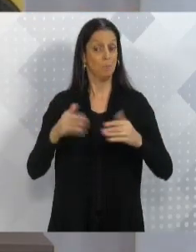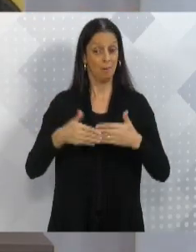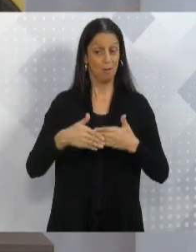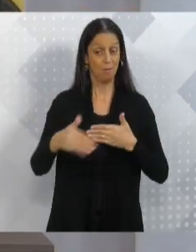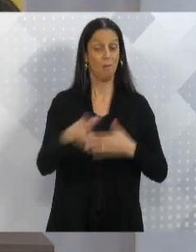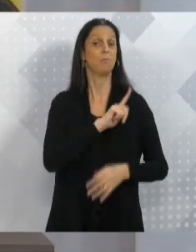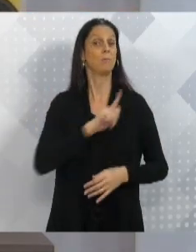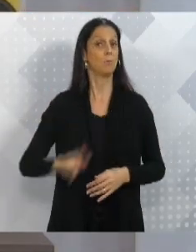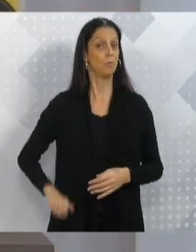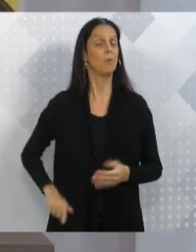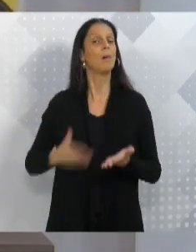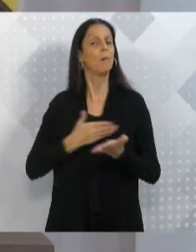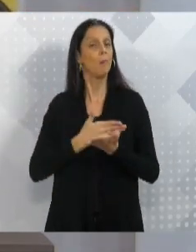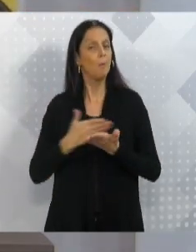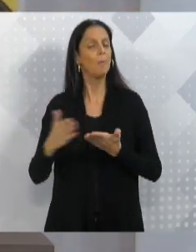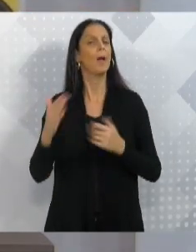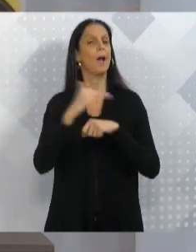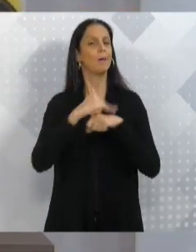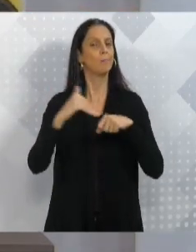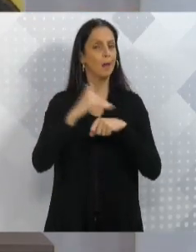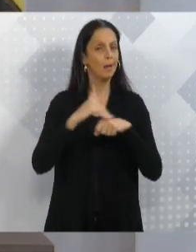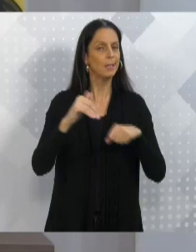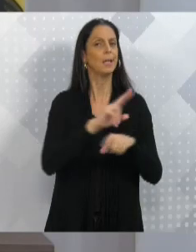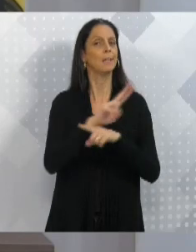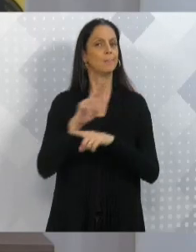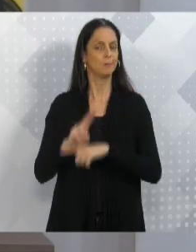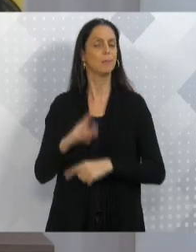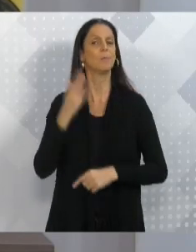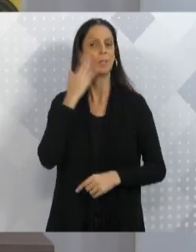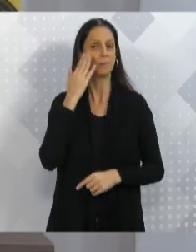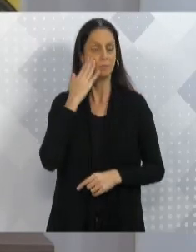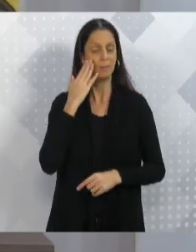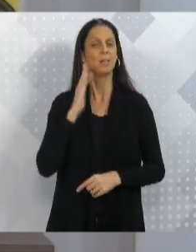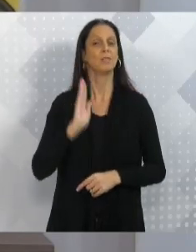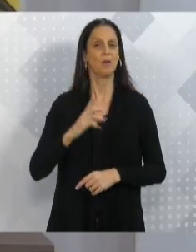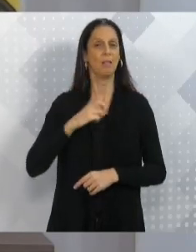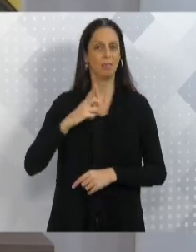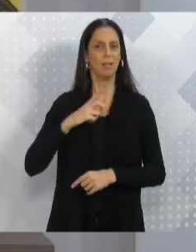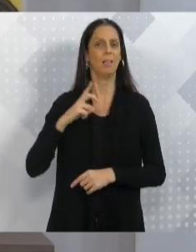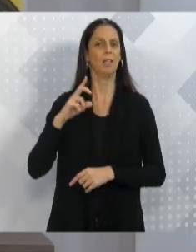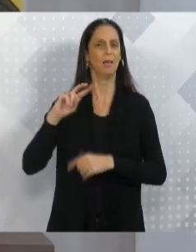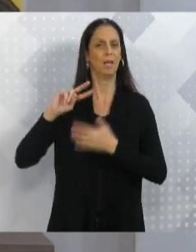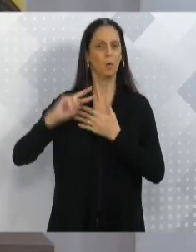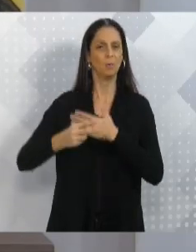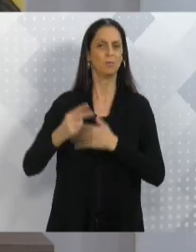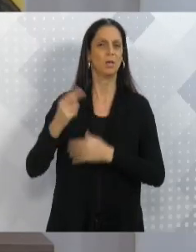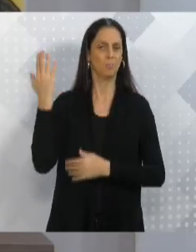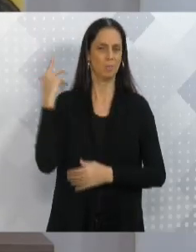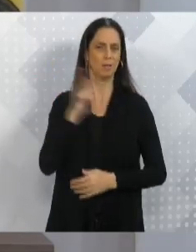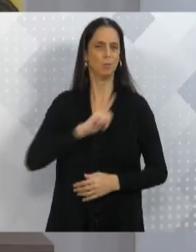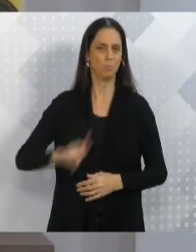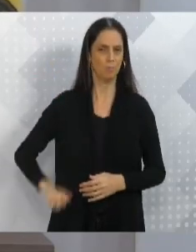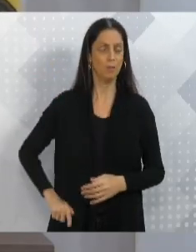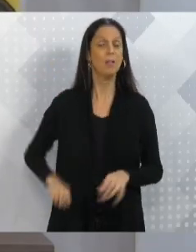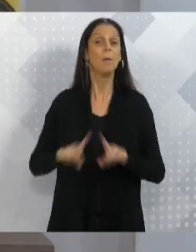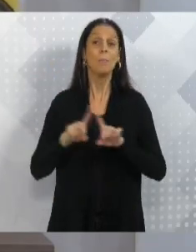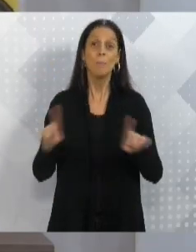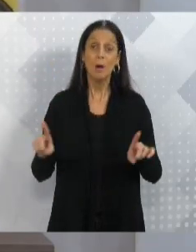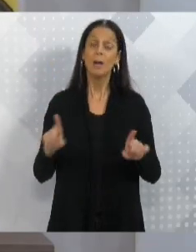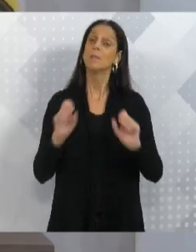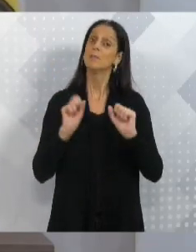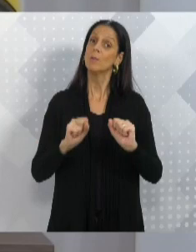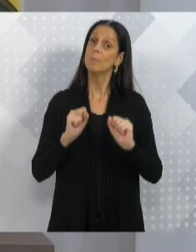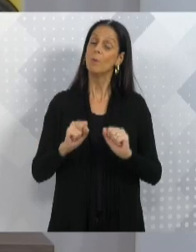a olhar com carinho todas essas questões, embora seja herança do governo passado, né, mas que comece, pelo menos, olhar para Blumenau da forma que